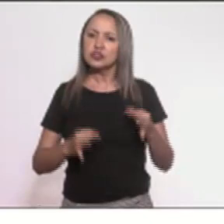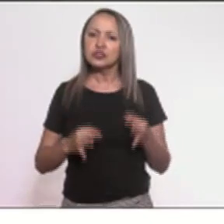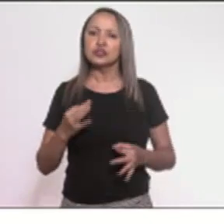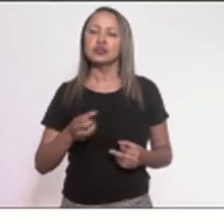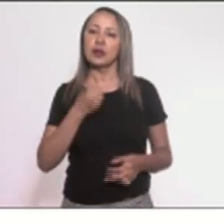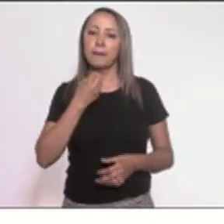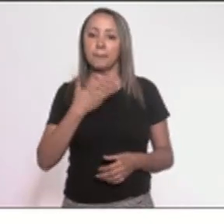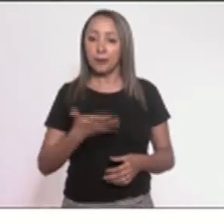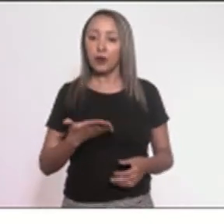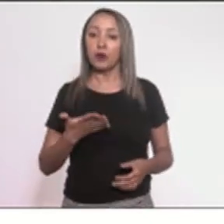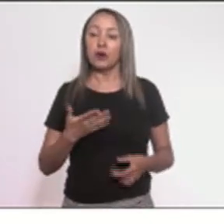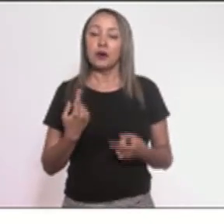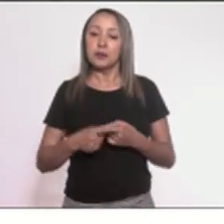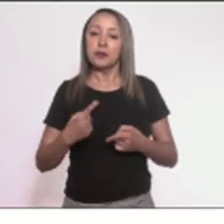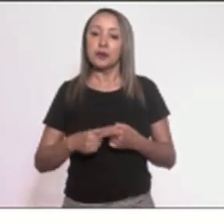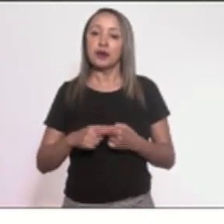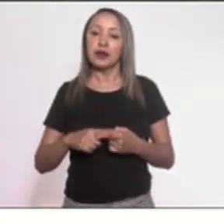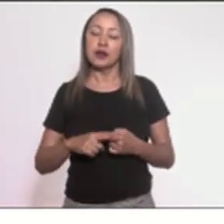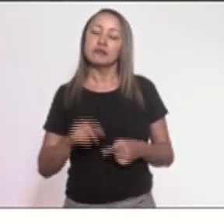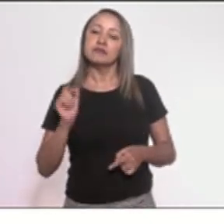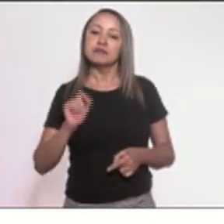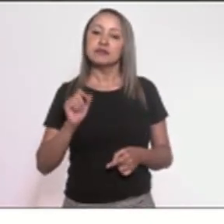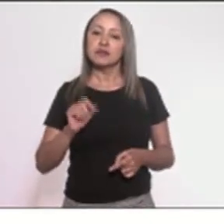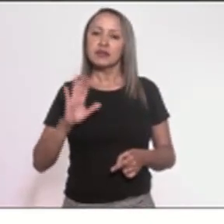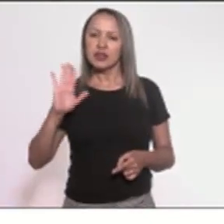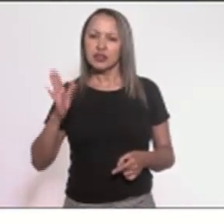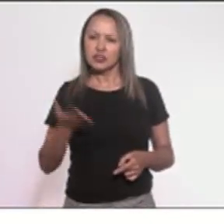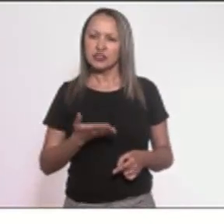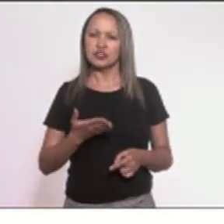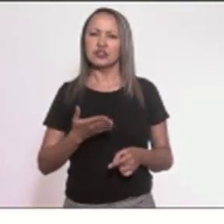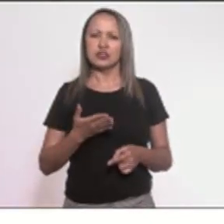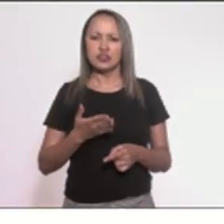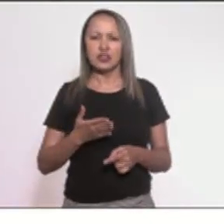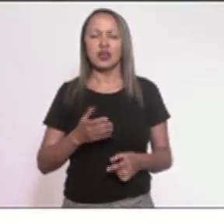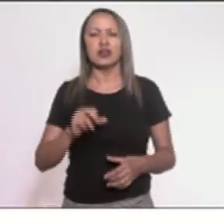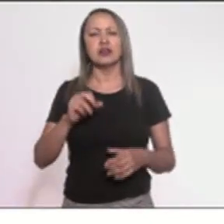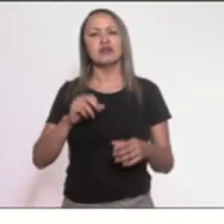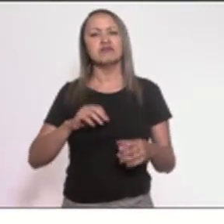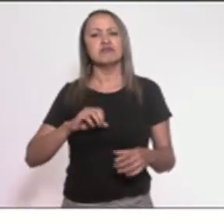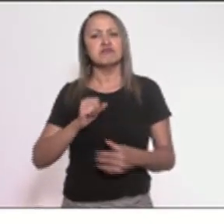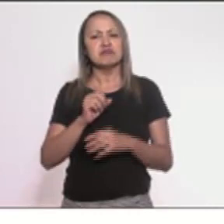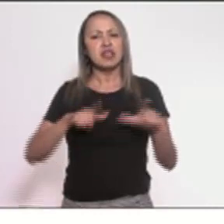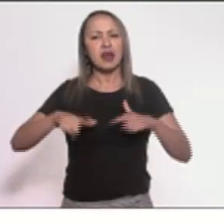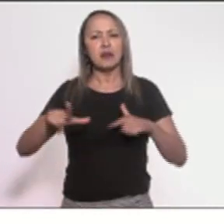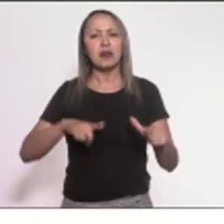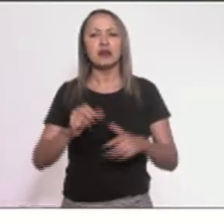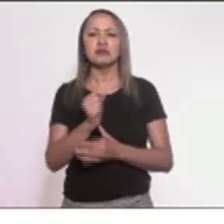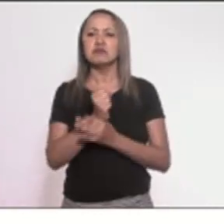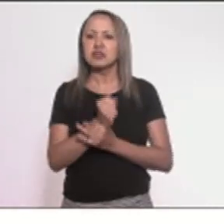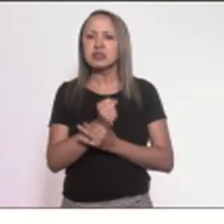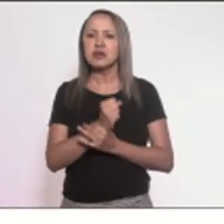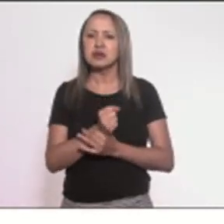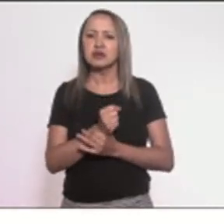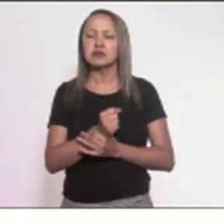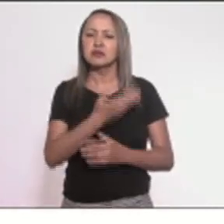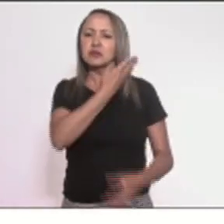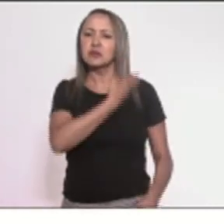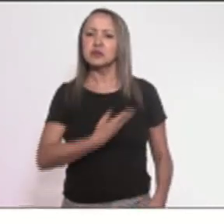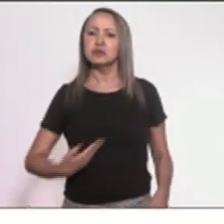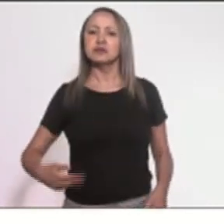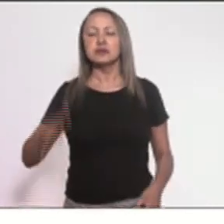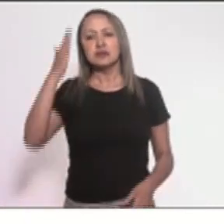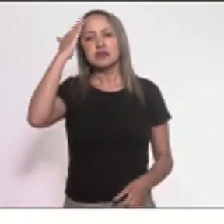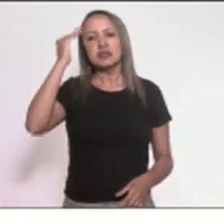oportuna. Quem já esteve nas carreiras da segurança pública sabe o que significa estar num dia